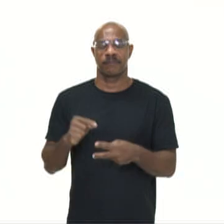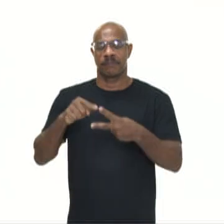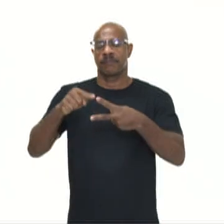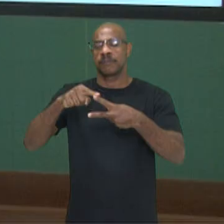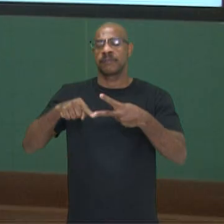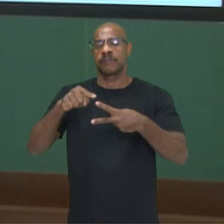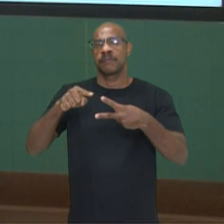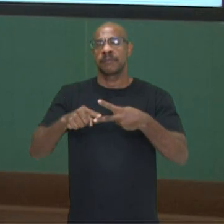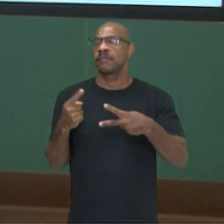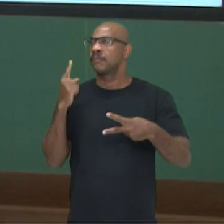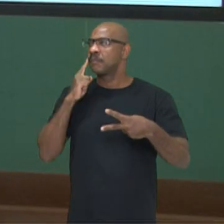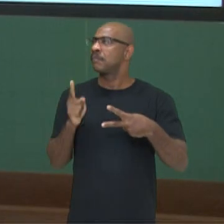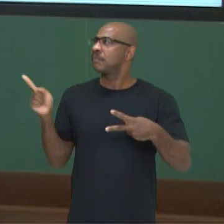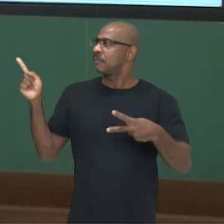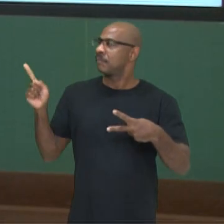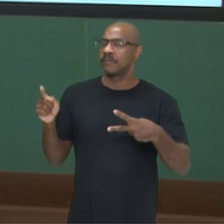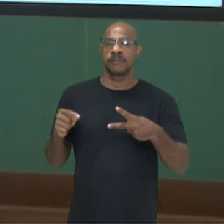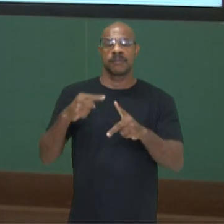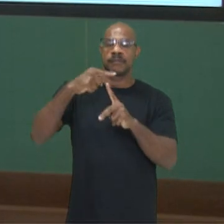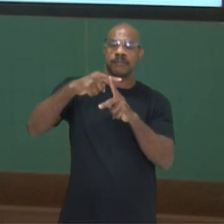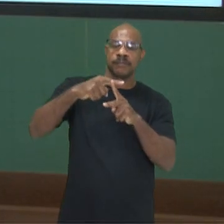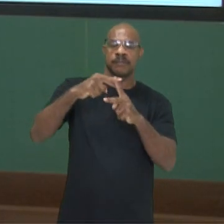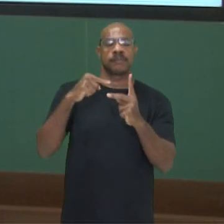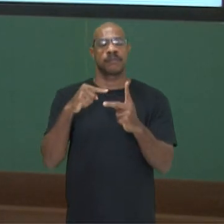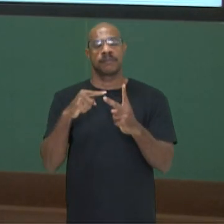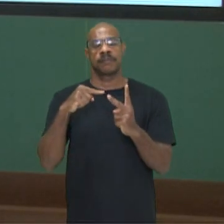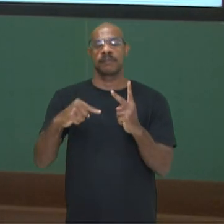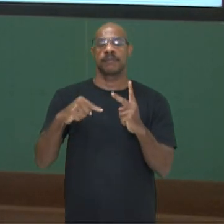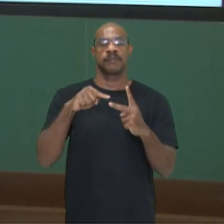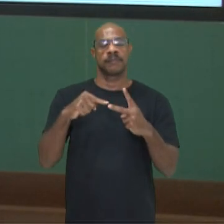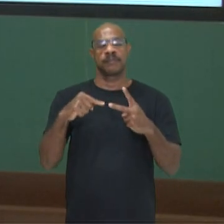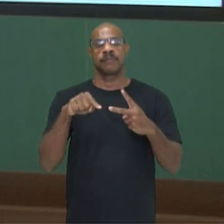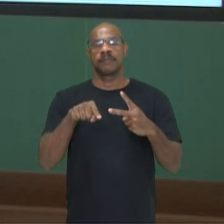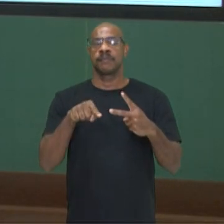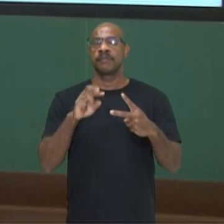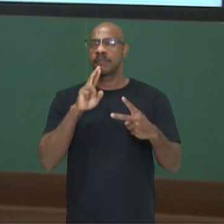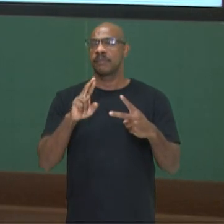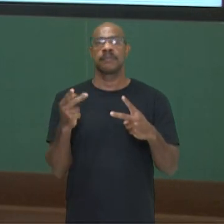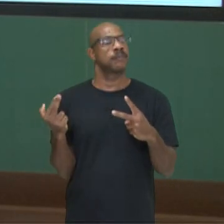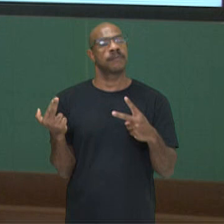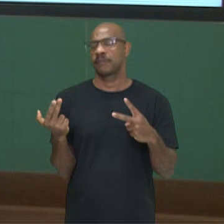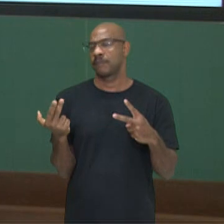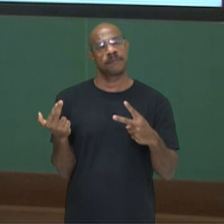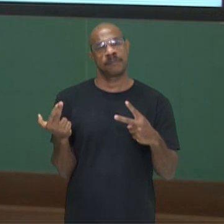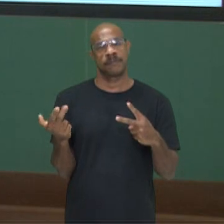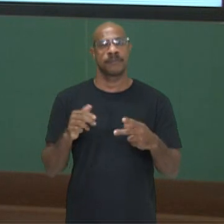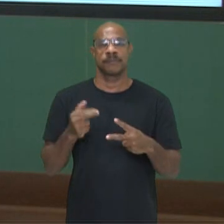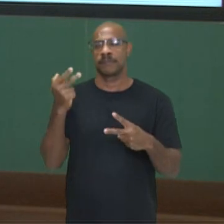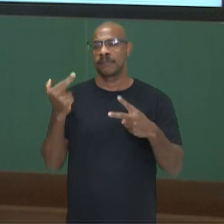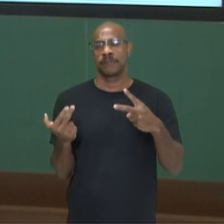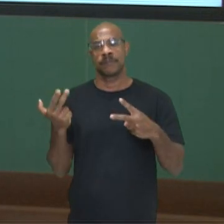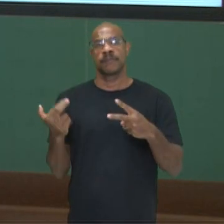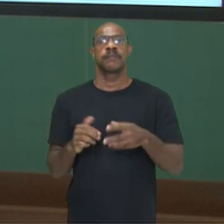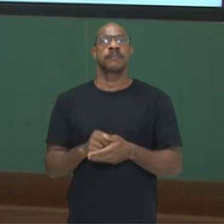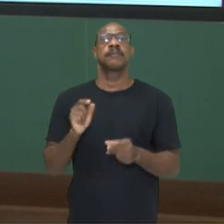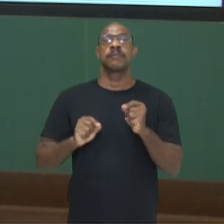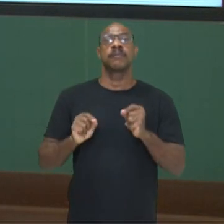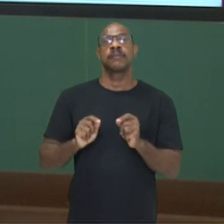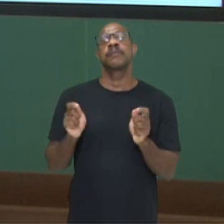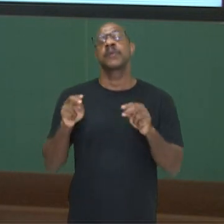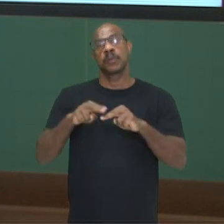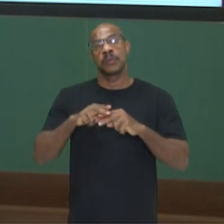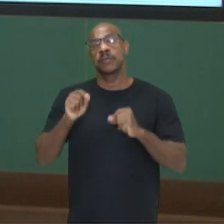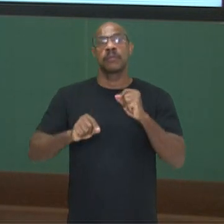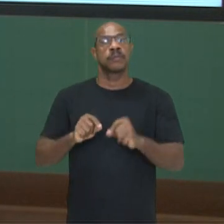quadrado tanto mais 9 quanto o menos 9, o resultado será o mesmo. É por esse motivo que